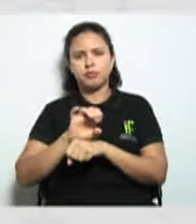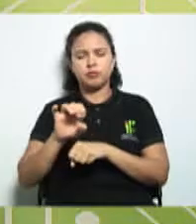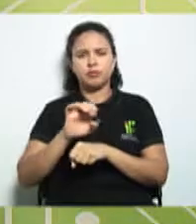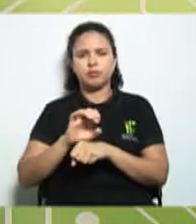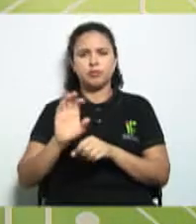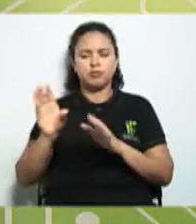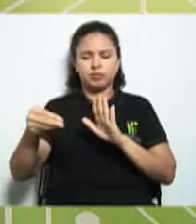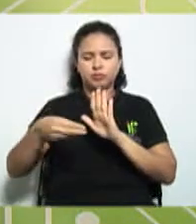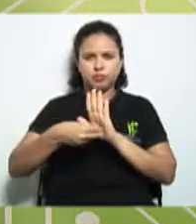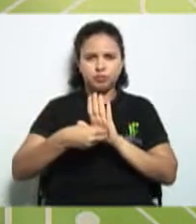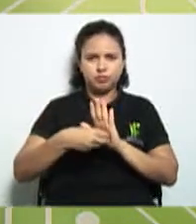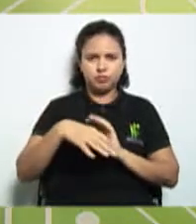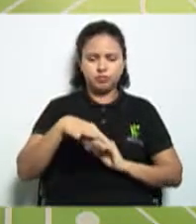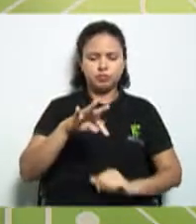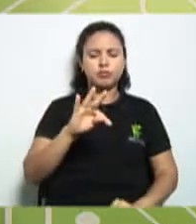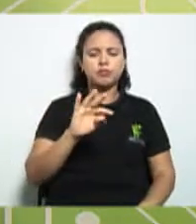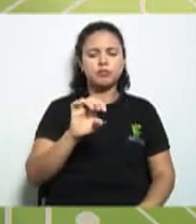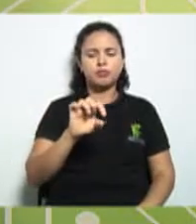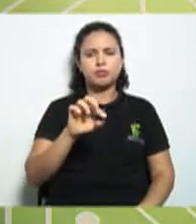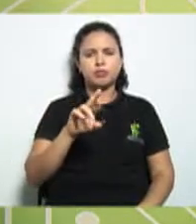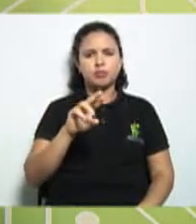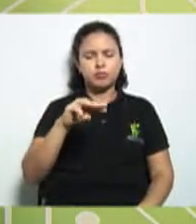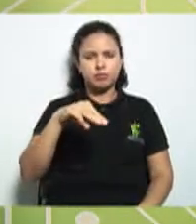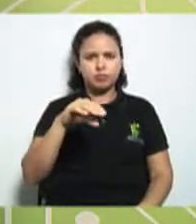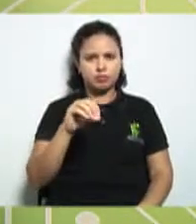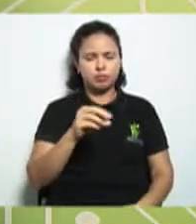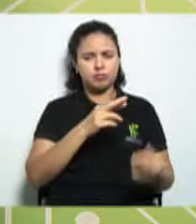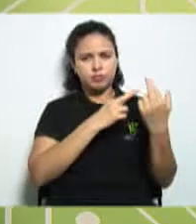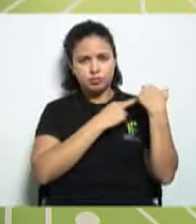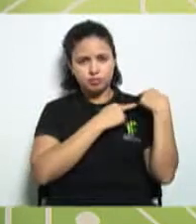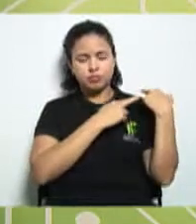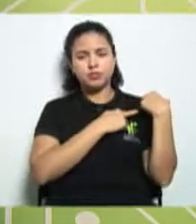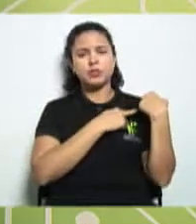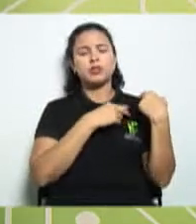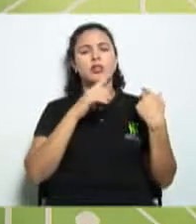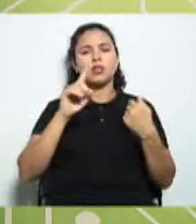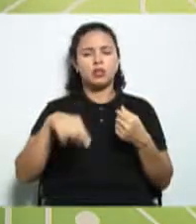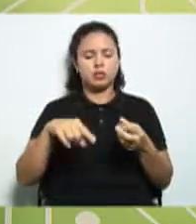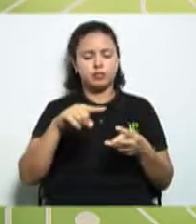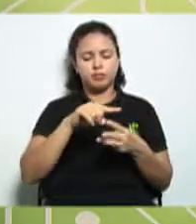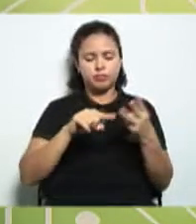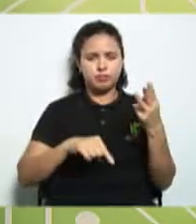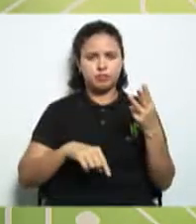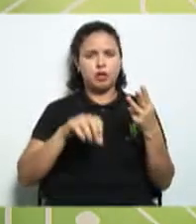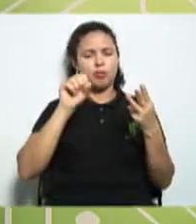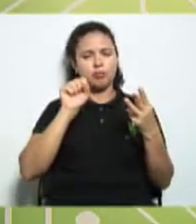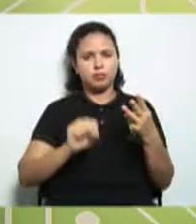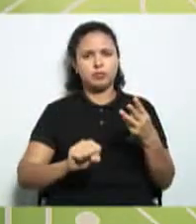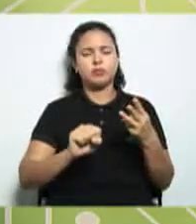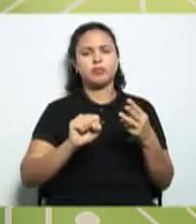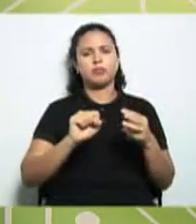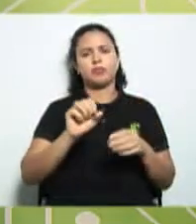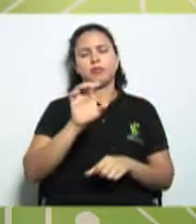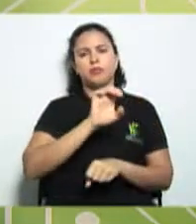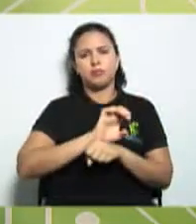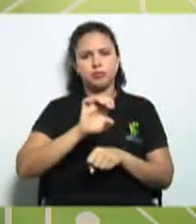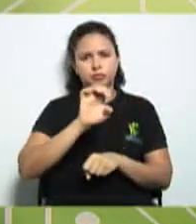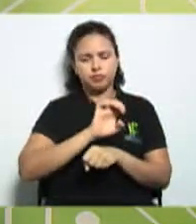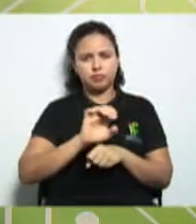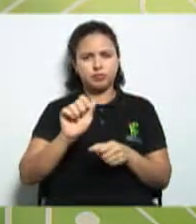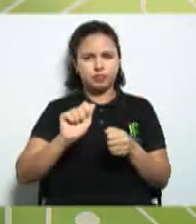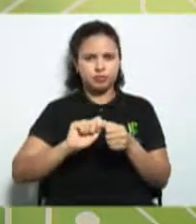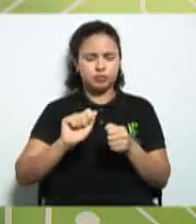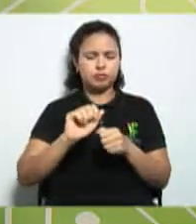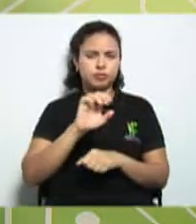essas daí são as condições, né, que me tornam aptos para que eu possa realizar